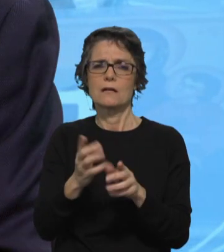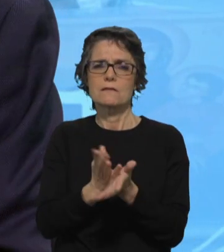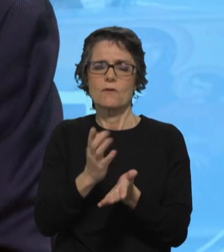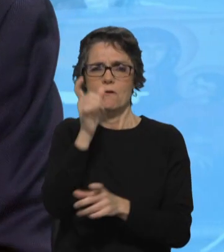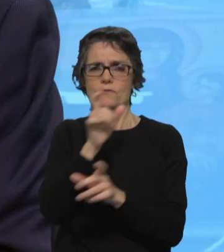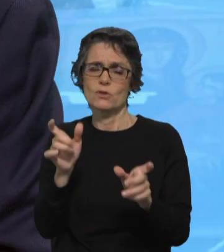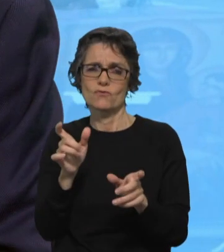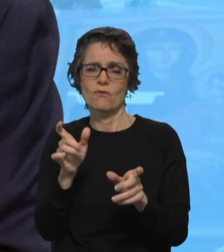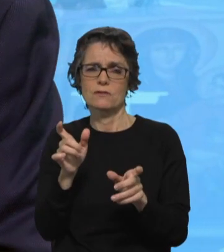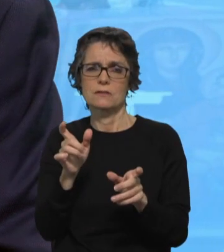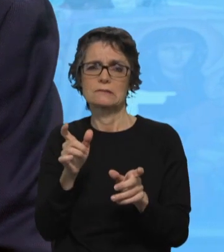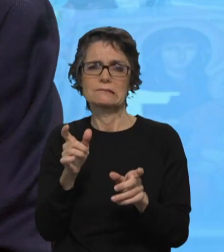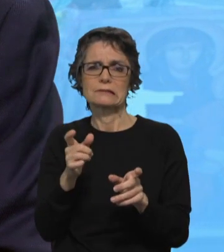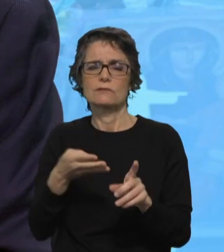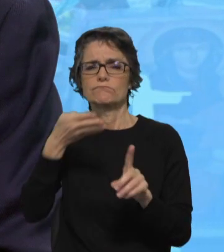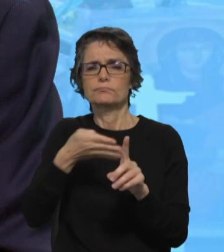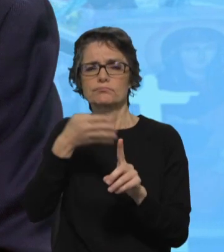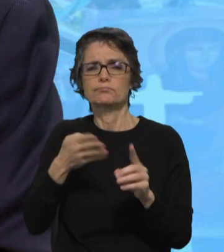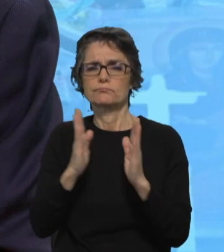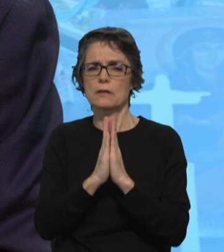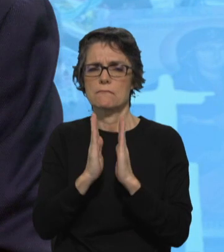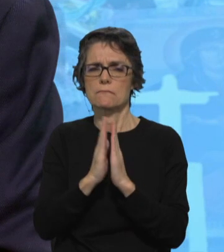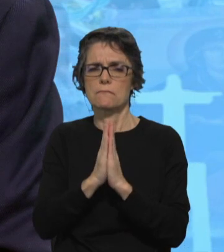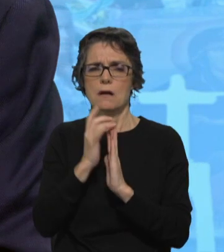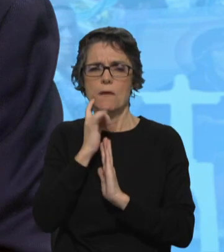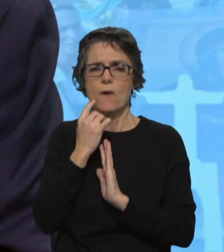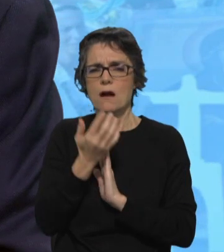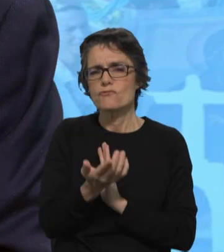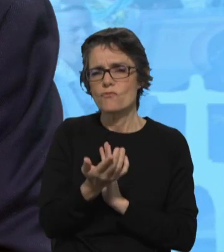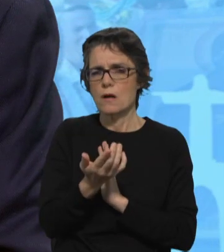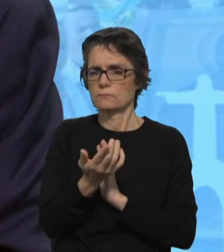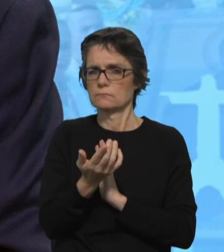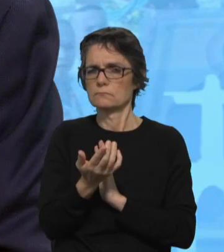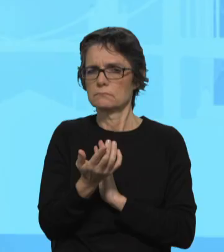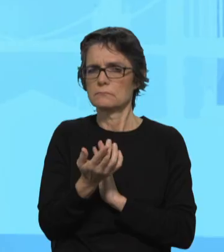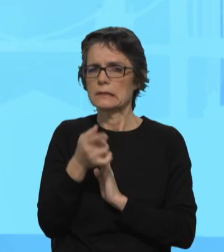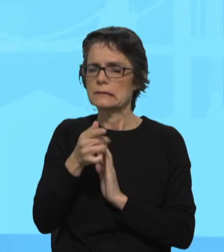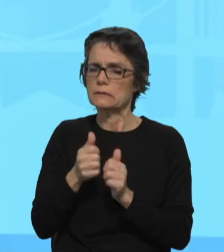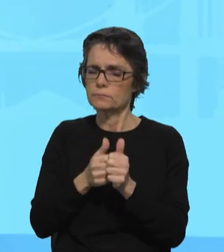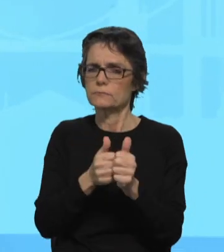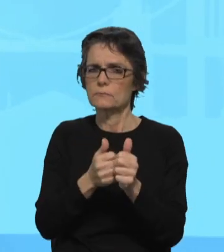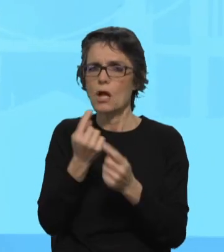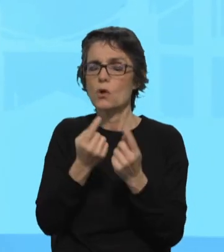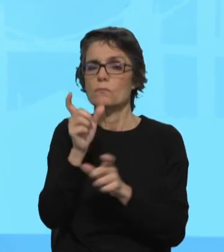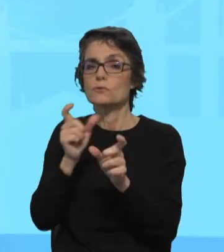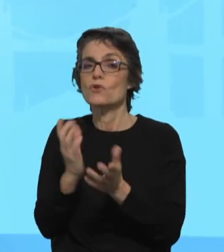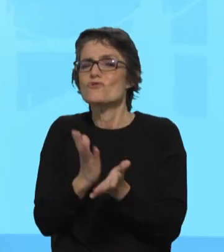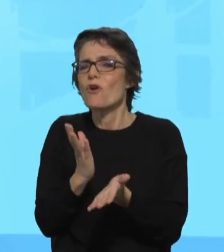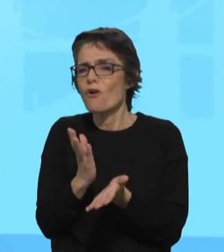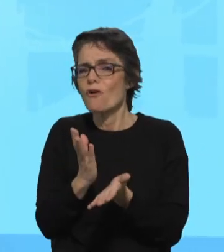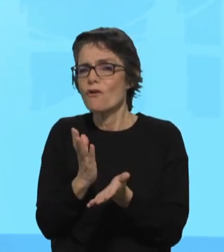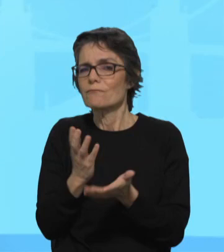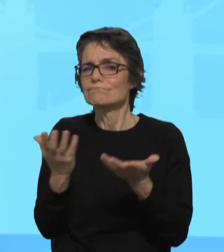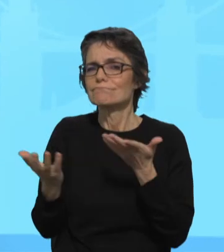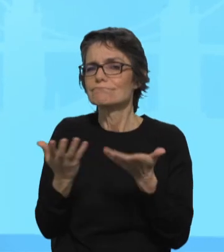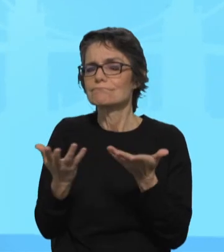habitualmente participa das celebrações, quem habitualmente participa ou comunga das mensagens que se procuram traduzir. Estamos